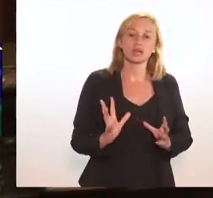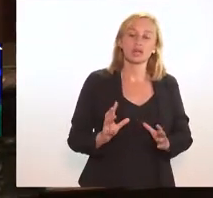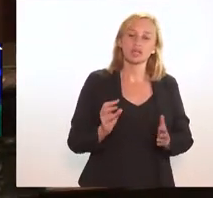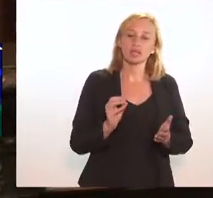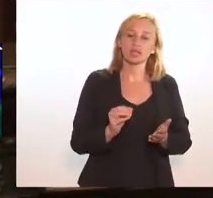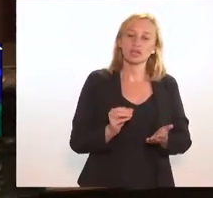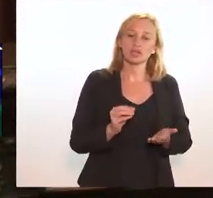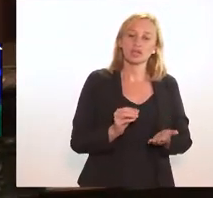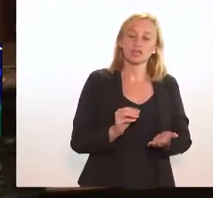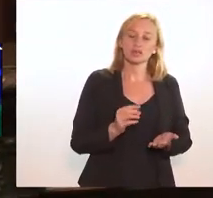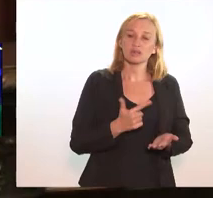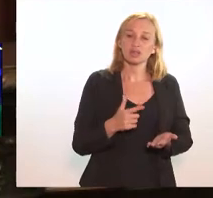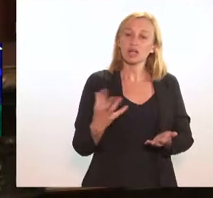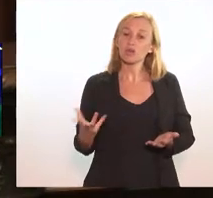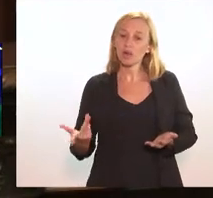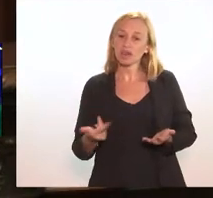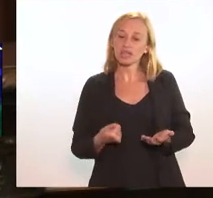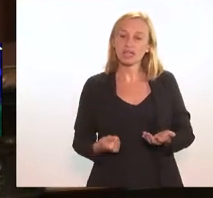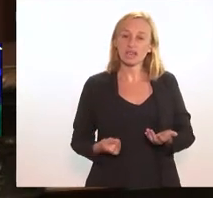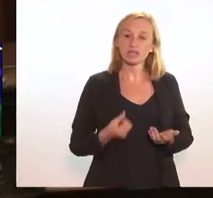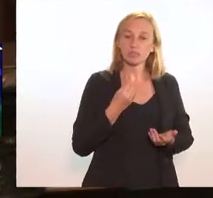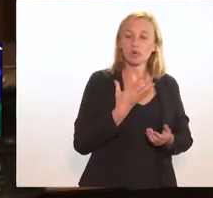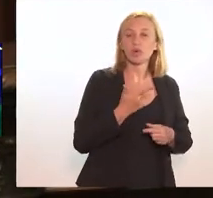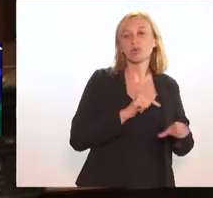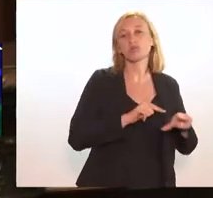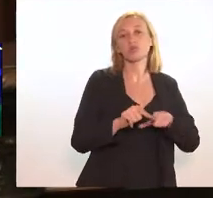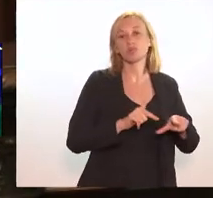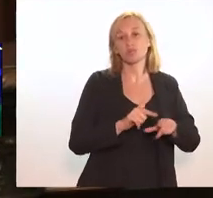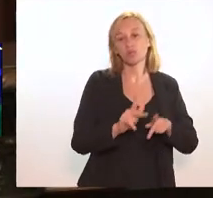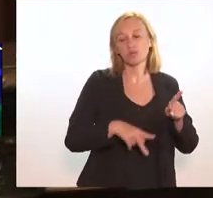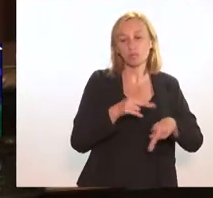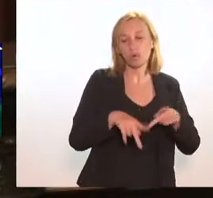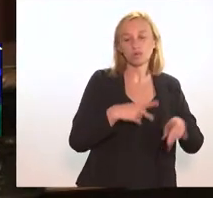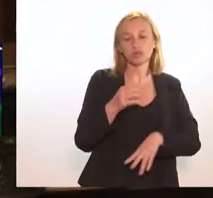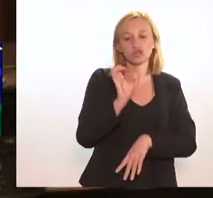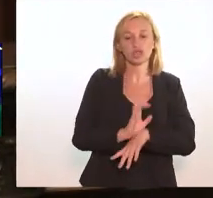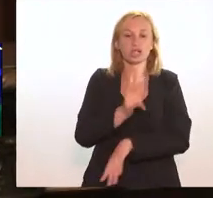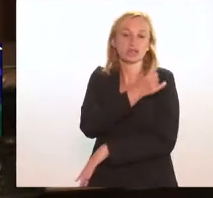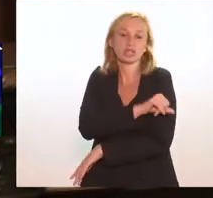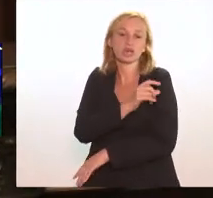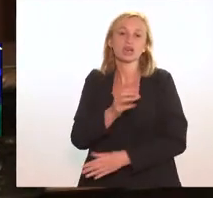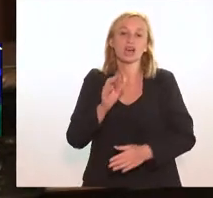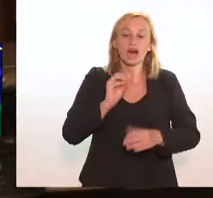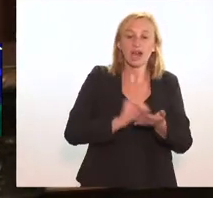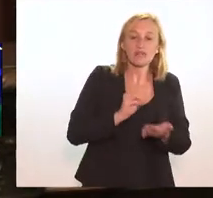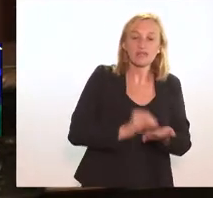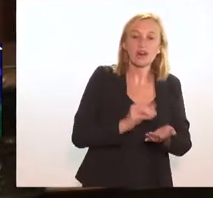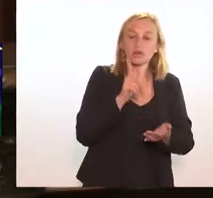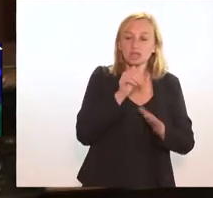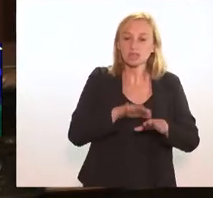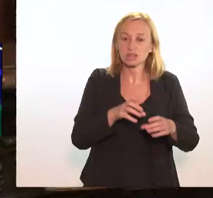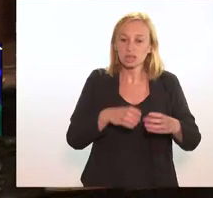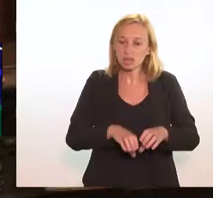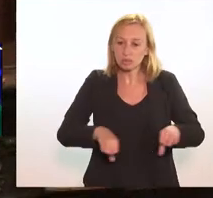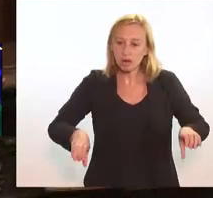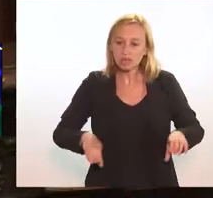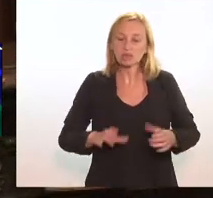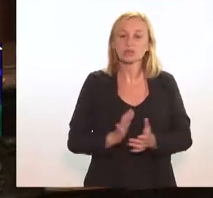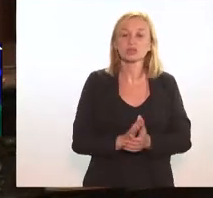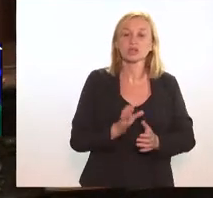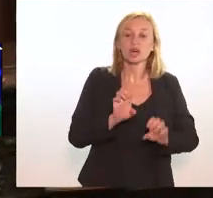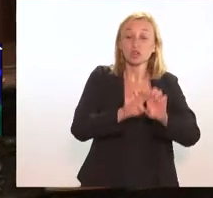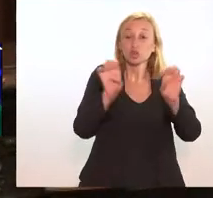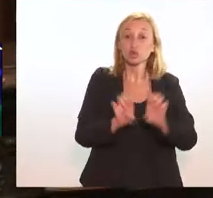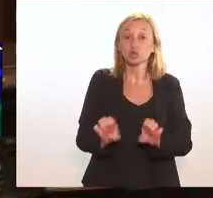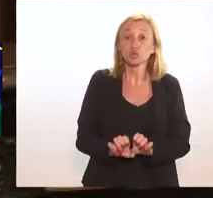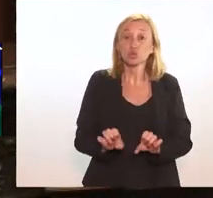seu serviço prestado para a população do Rio de Janeiro, a falta de saneamento básico, a falta de uma estrutura